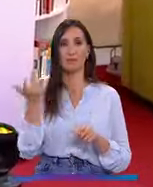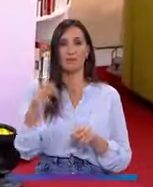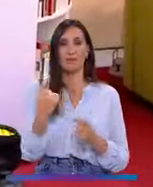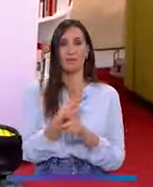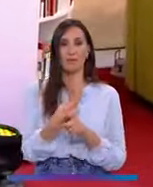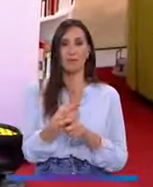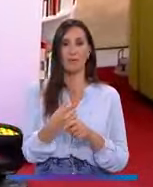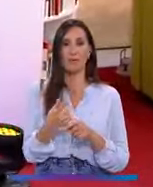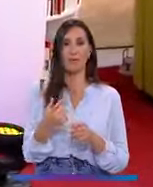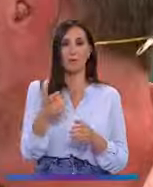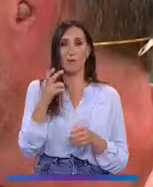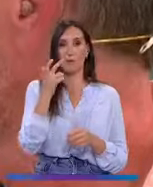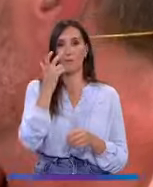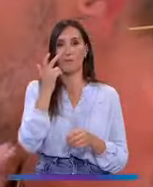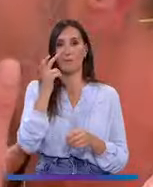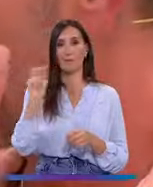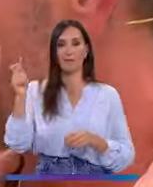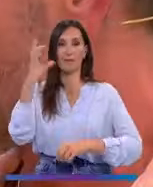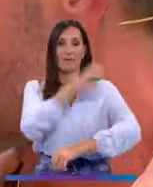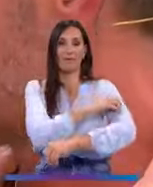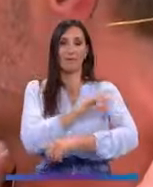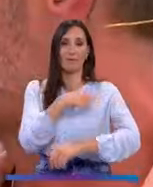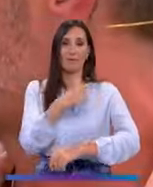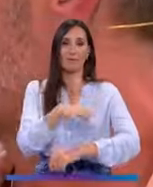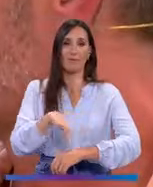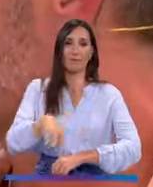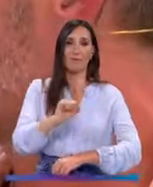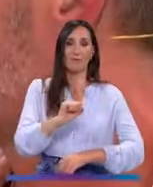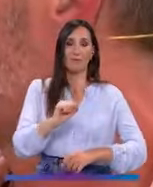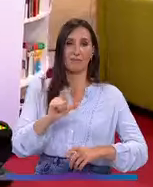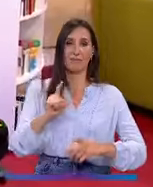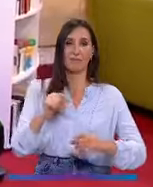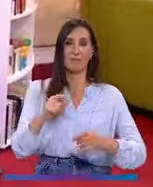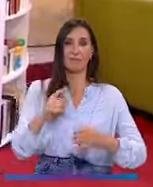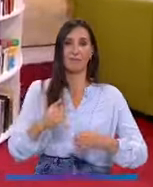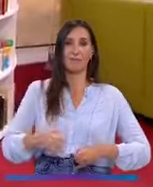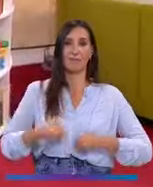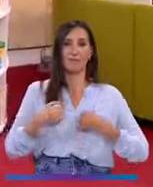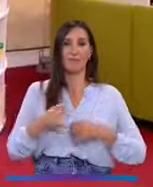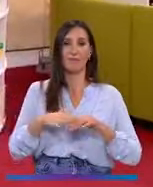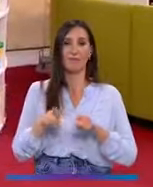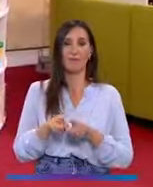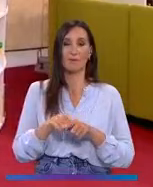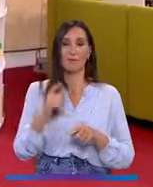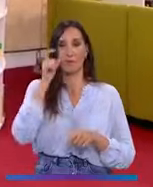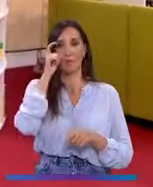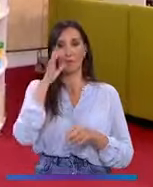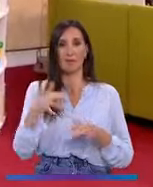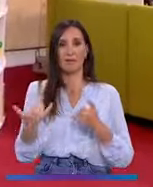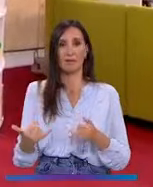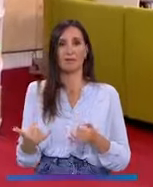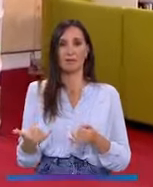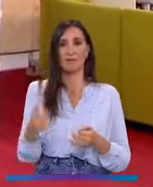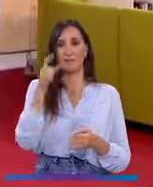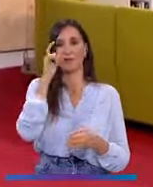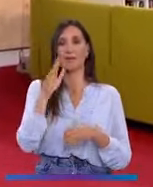ou que estão a ser mordidas por uns bichos, não sei o quê. E o outro é levado também a ter estas reações. Quando o gosto daqui a bocadinho, quando estivermos com o